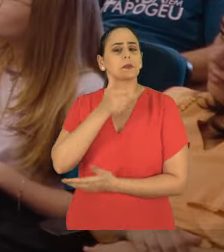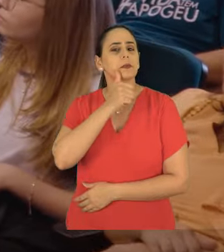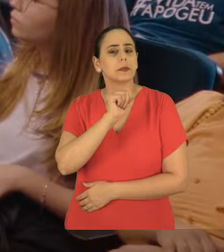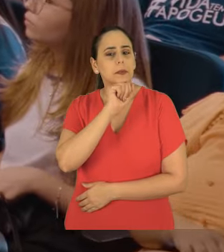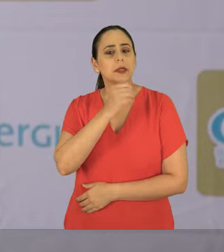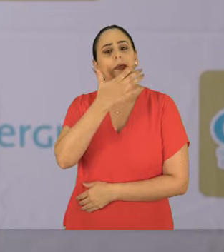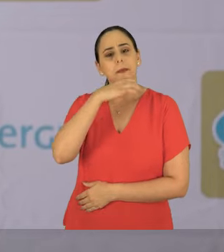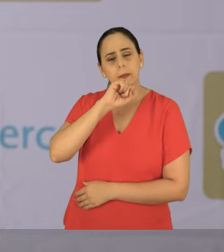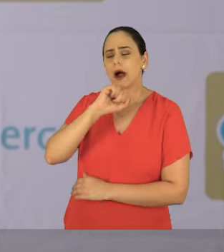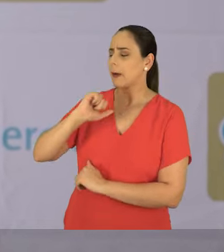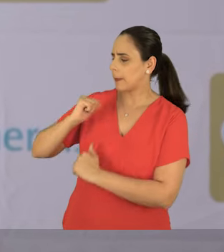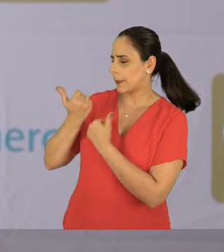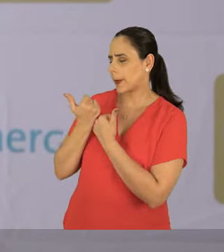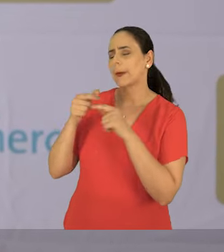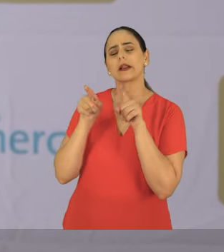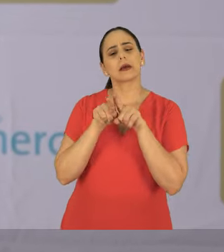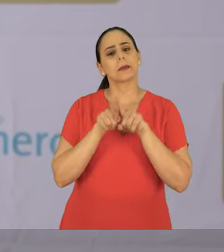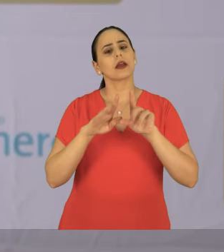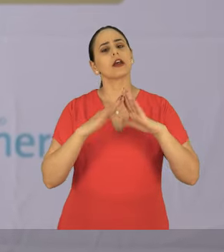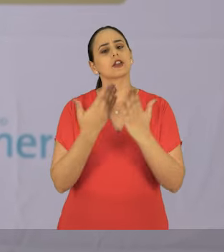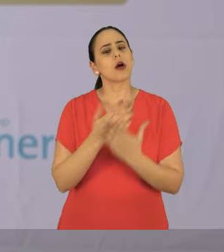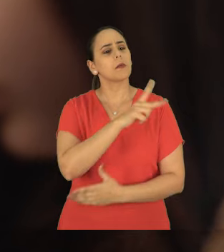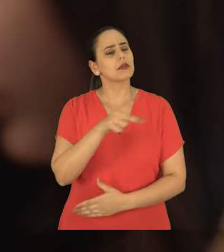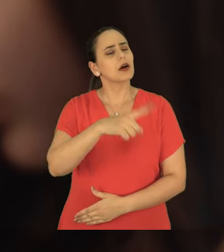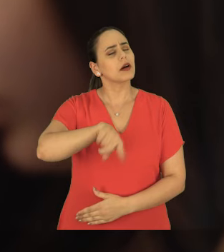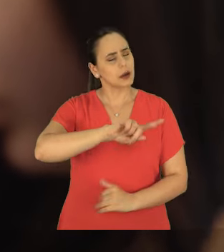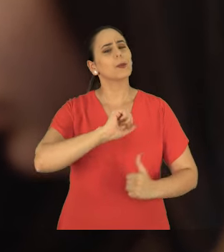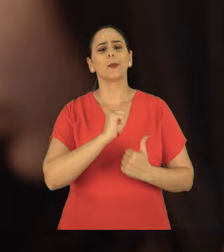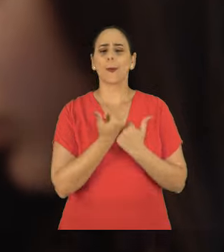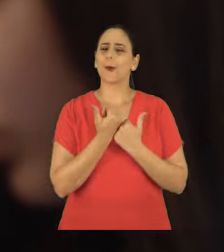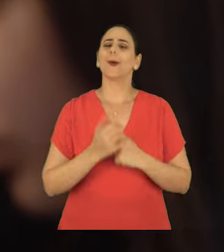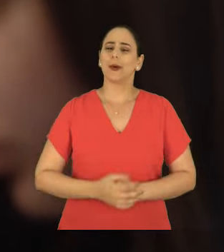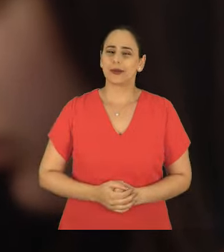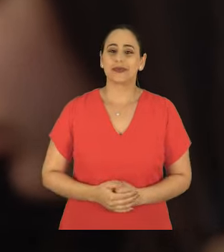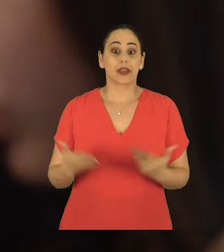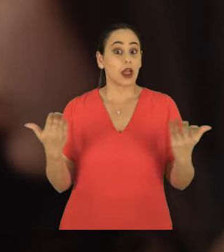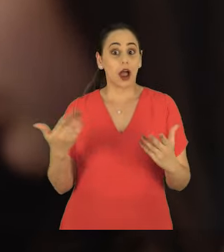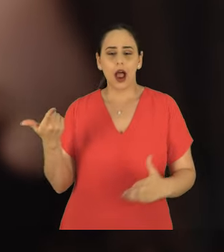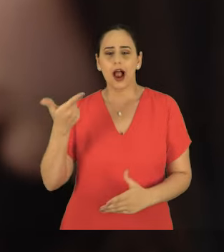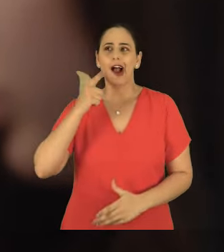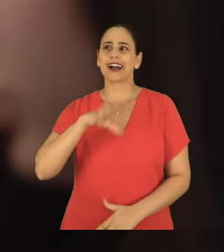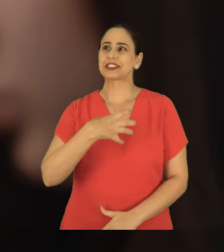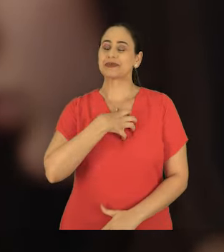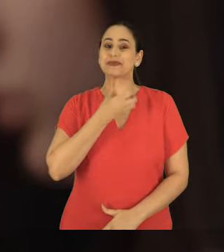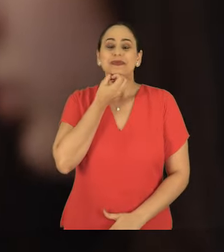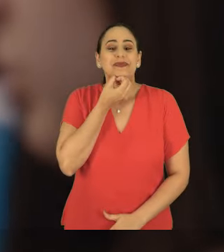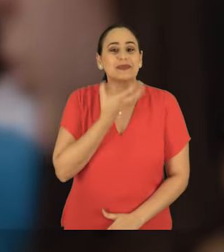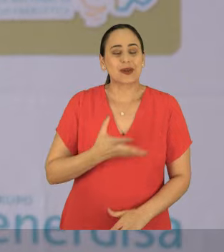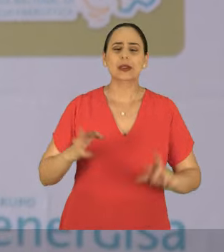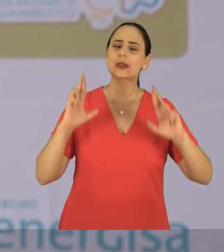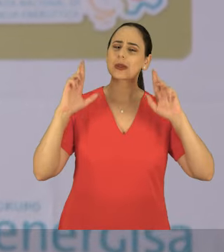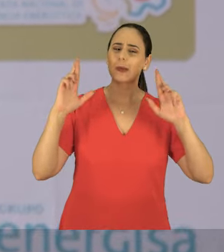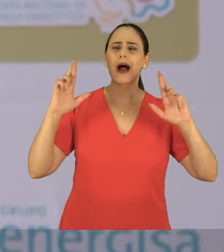tive o apoio dos meus pais, dos professores, da escola para realizar meus sonhos. E realizar essa conquista foi muito bom. Espero que a gente